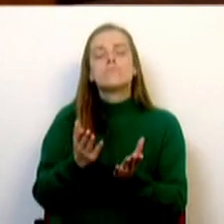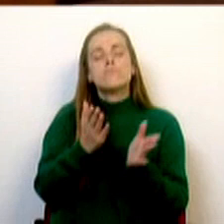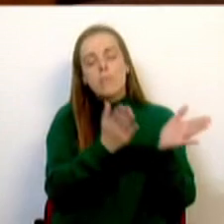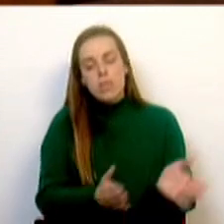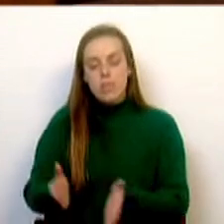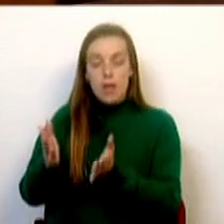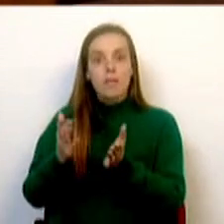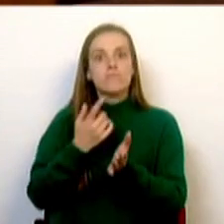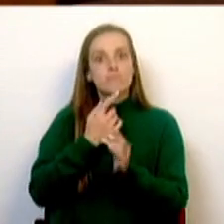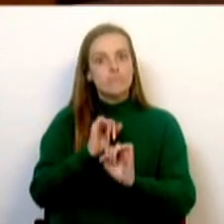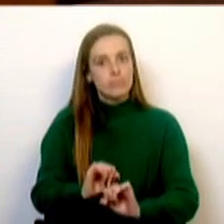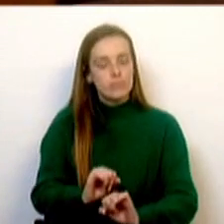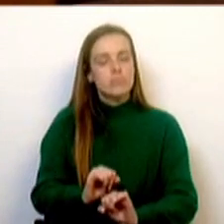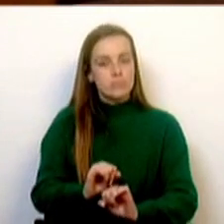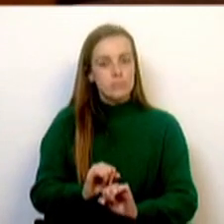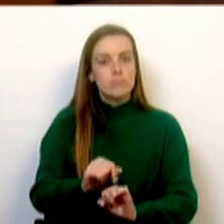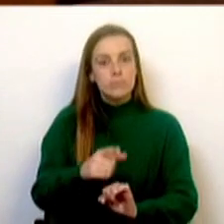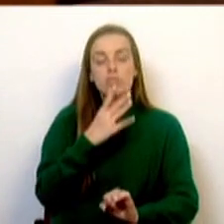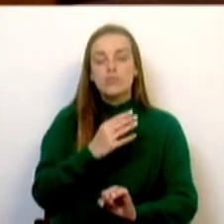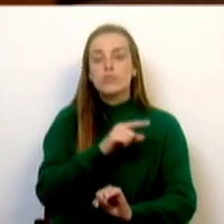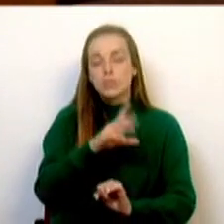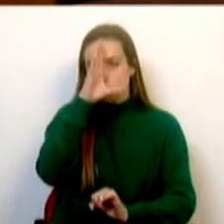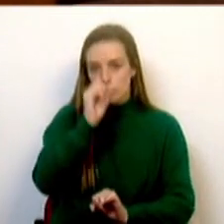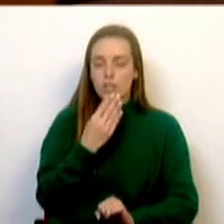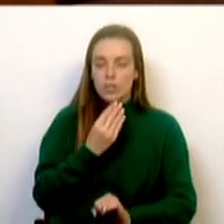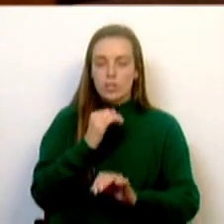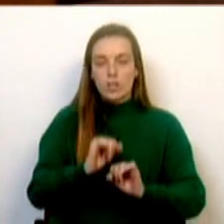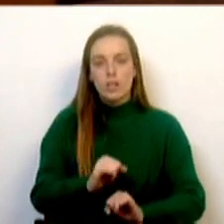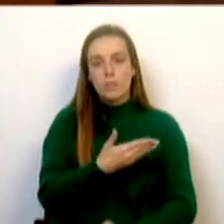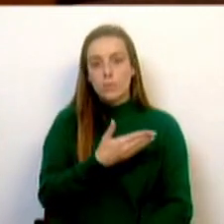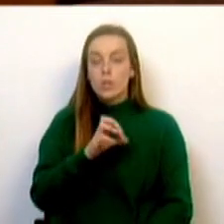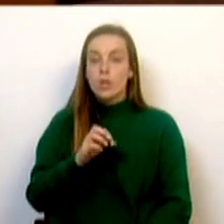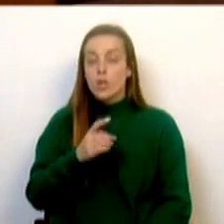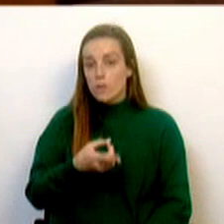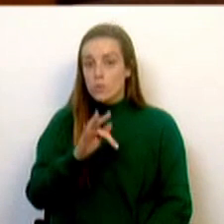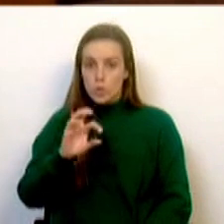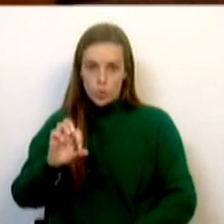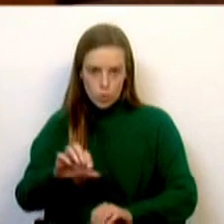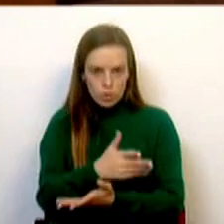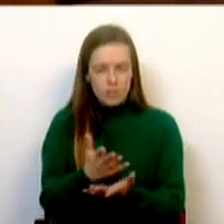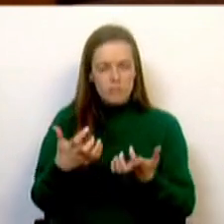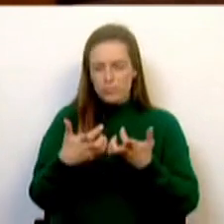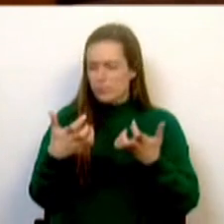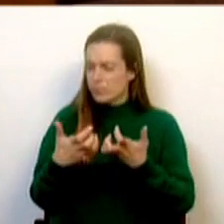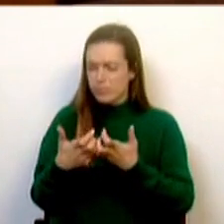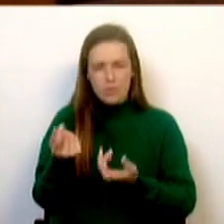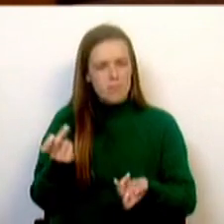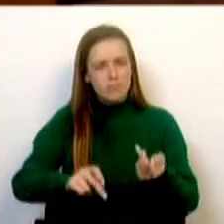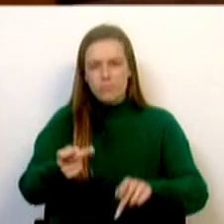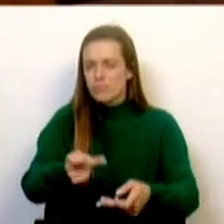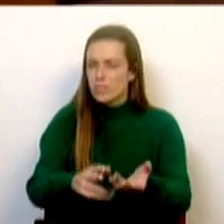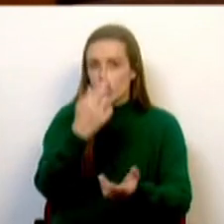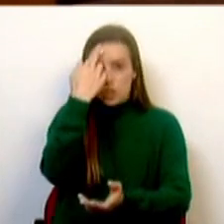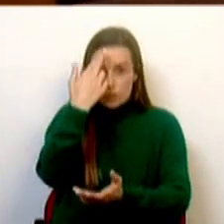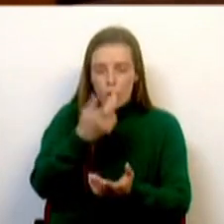e a criação do Estado de Israel em 1948, a região tem sido palco de conflitos intermitentes, esforços